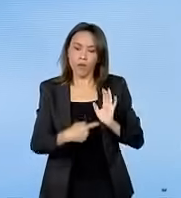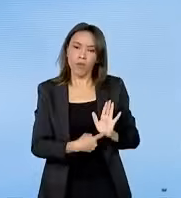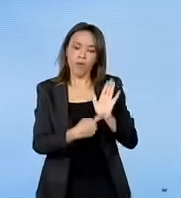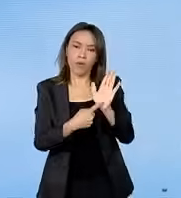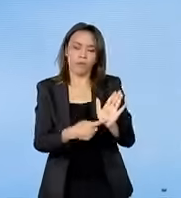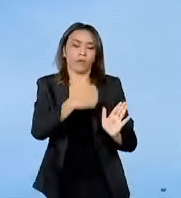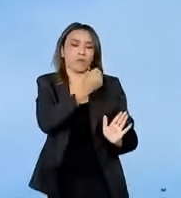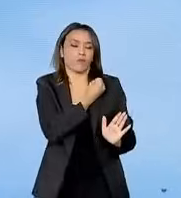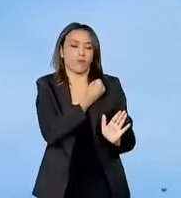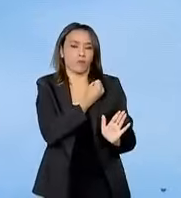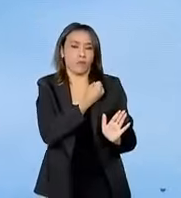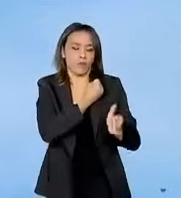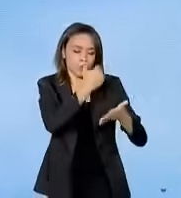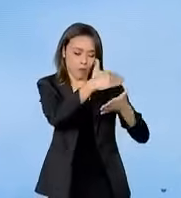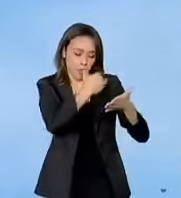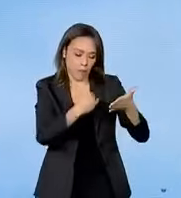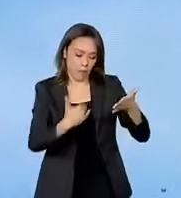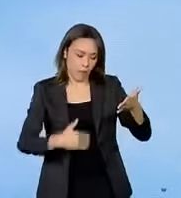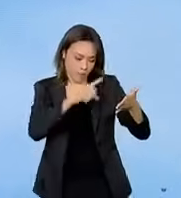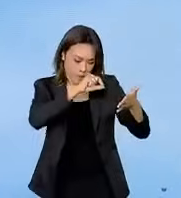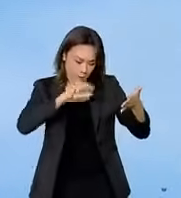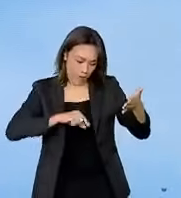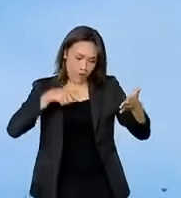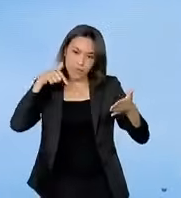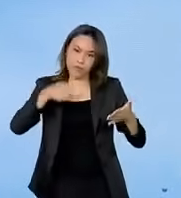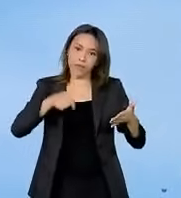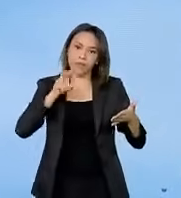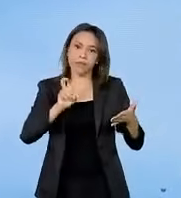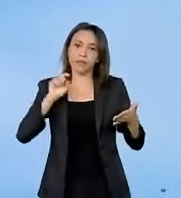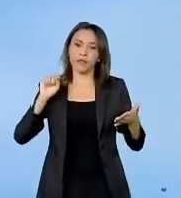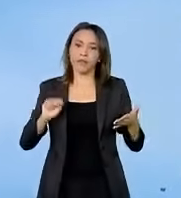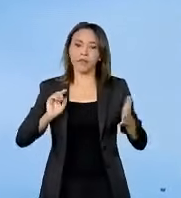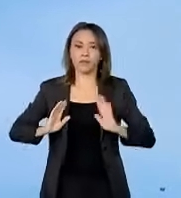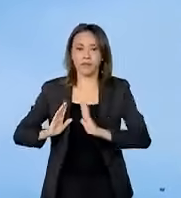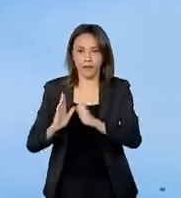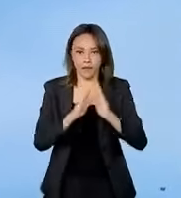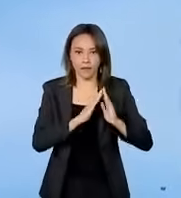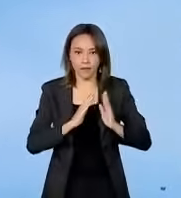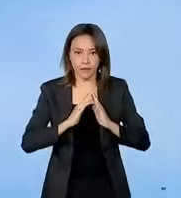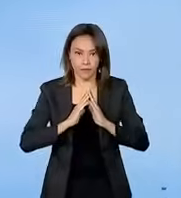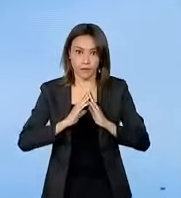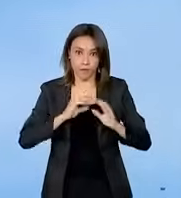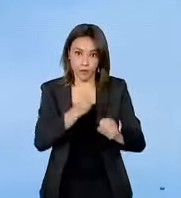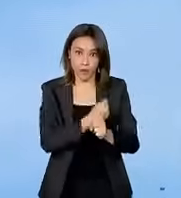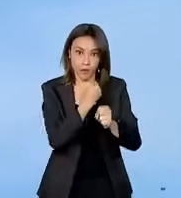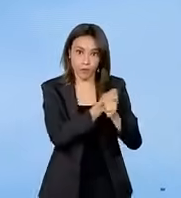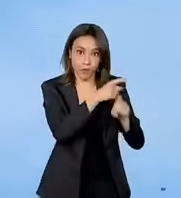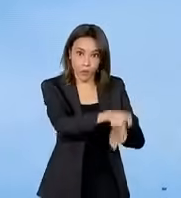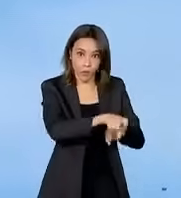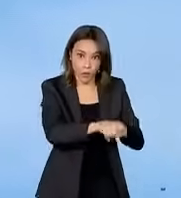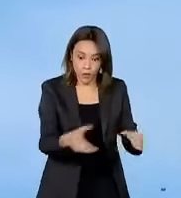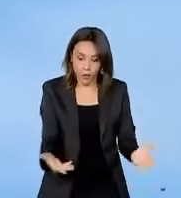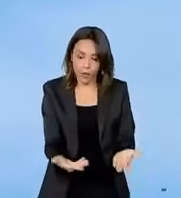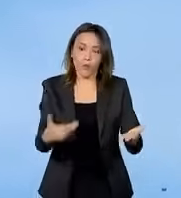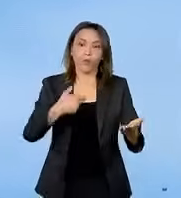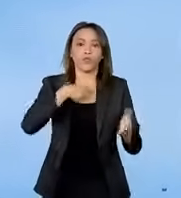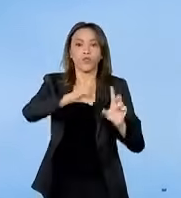seleção. Das 75 mil unidades do Minha Casa Minha Vida Rural que estamos selecionando